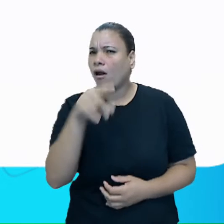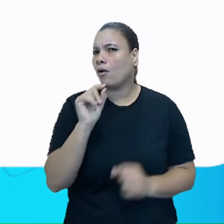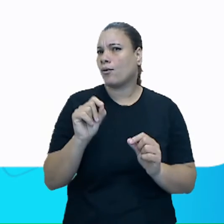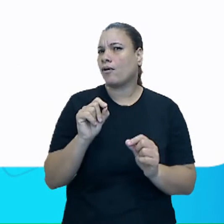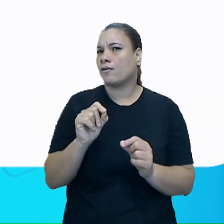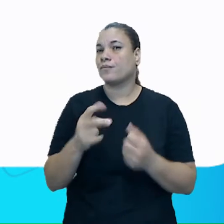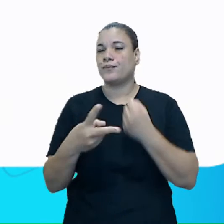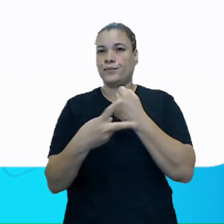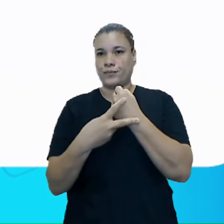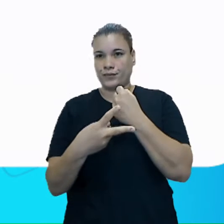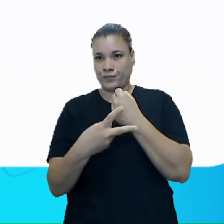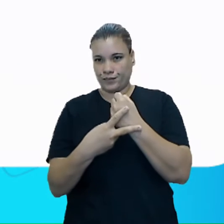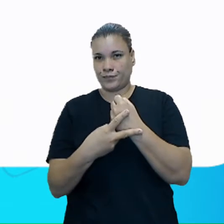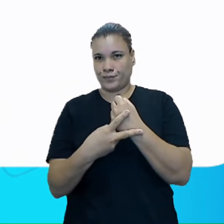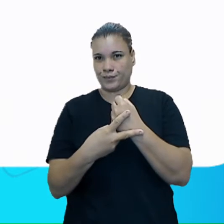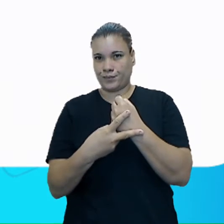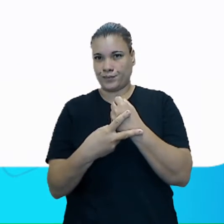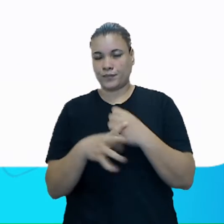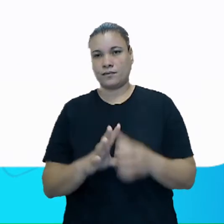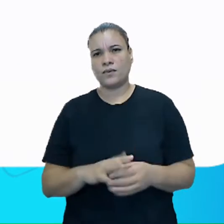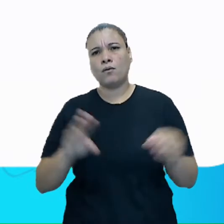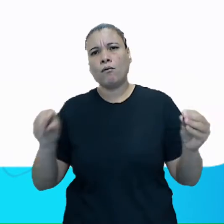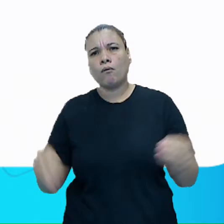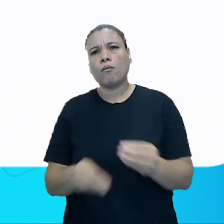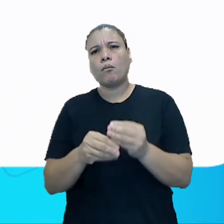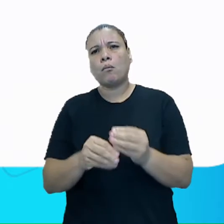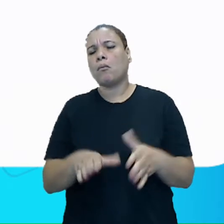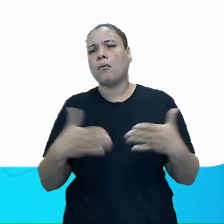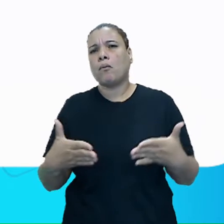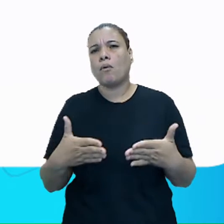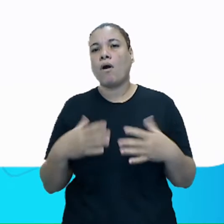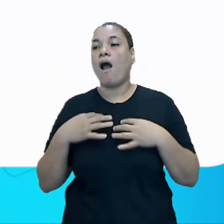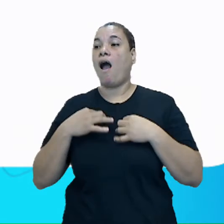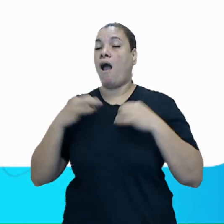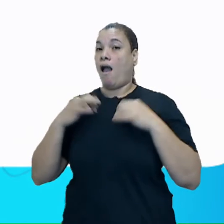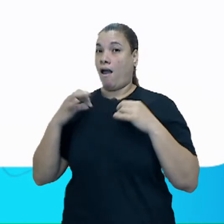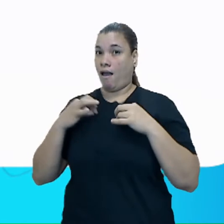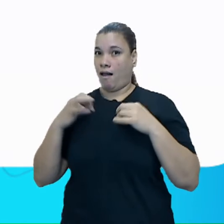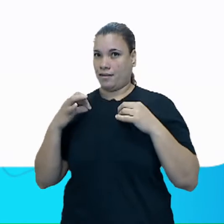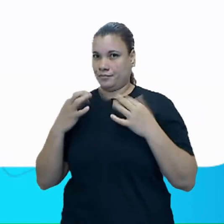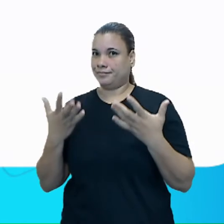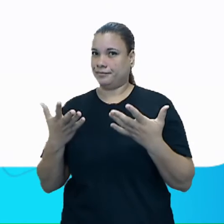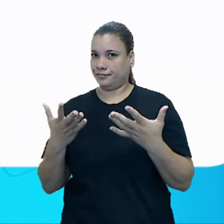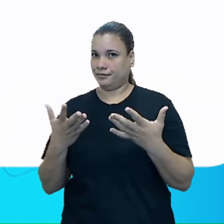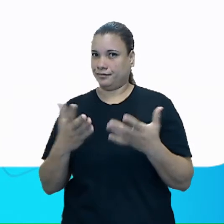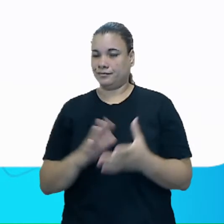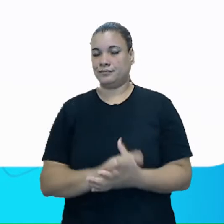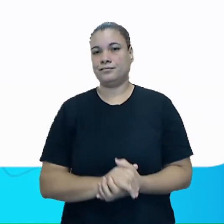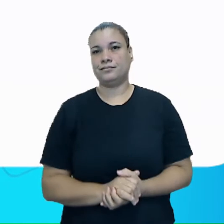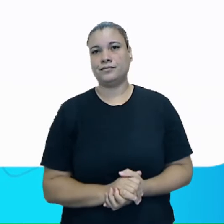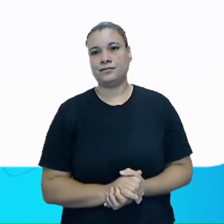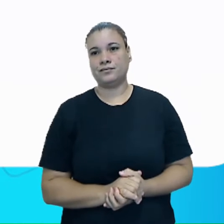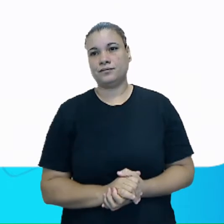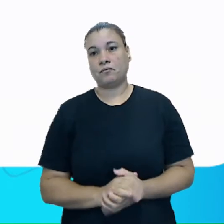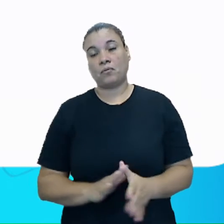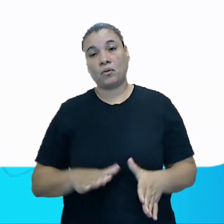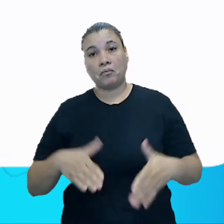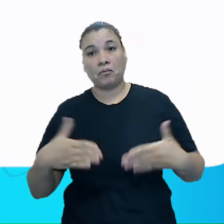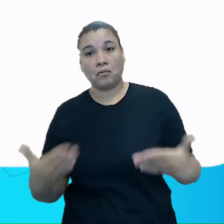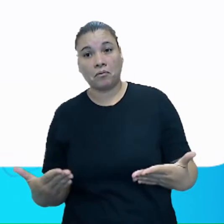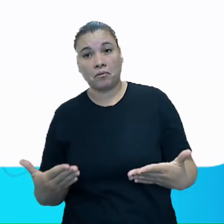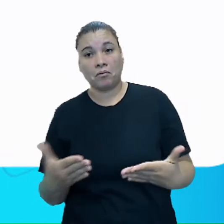interessou-se, e aqui eu tenho, por quê? Pelas camisas. Quem interessa, interessa por alguma coisa. E aí,